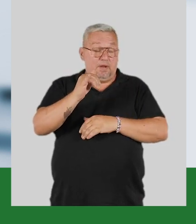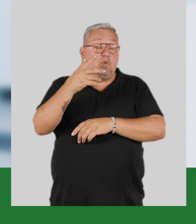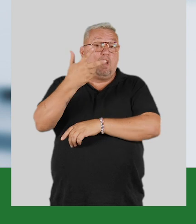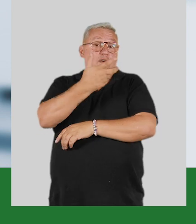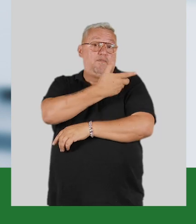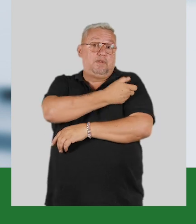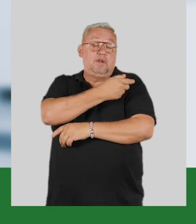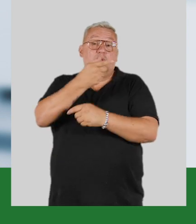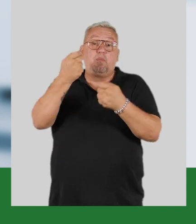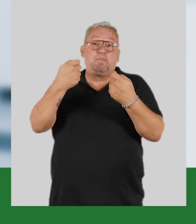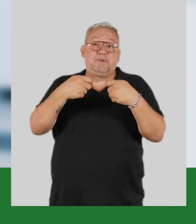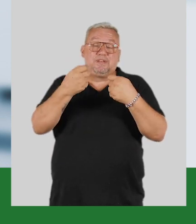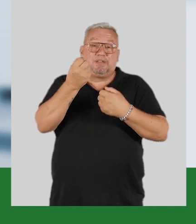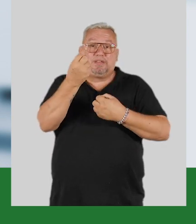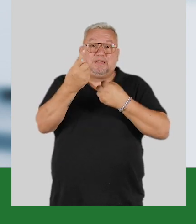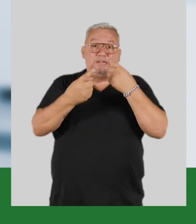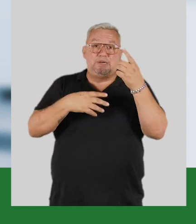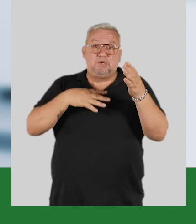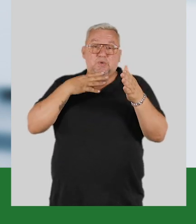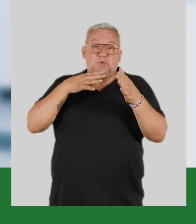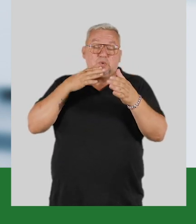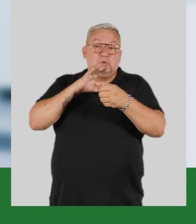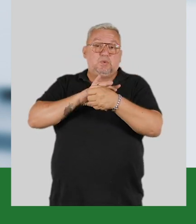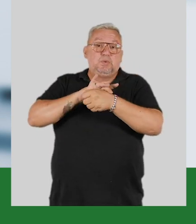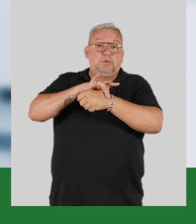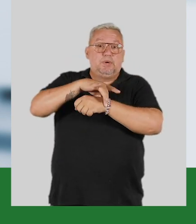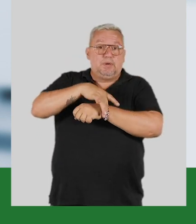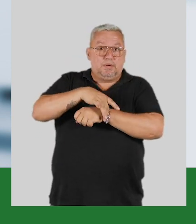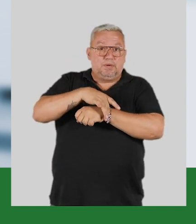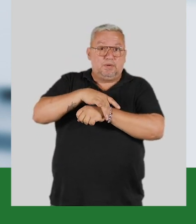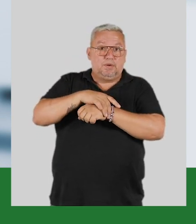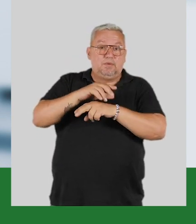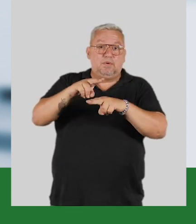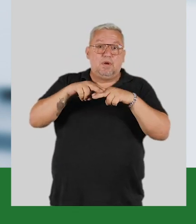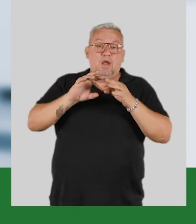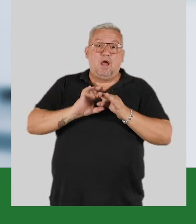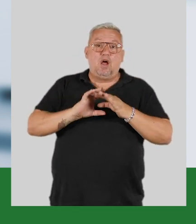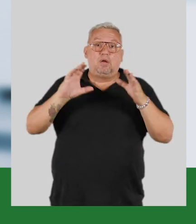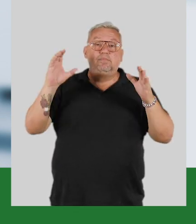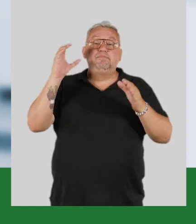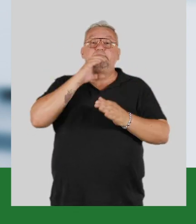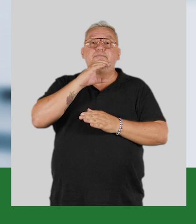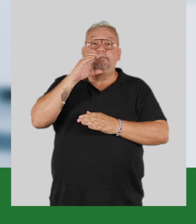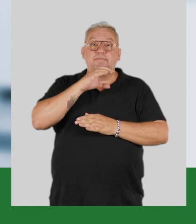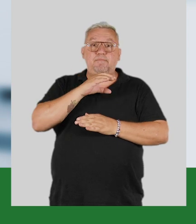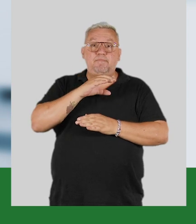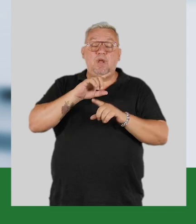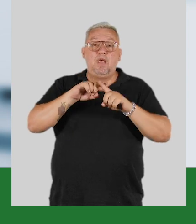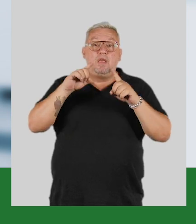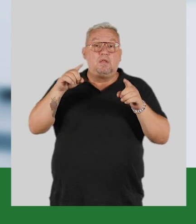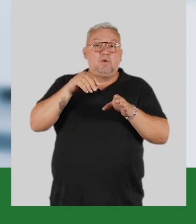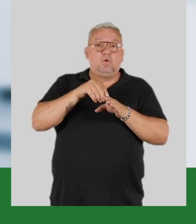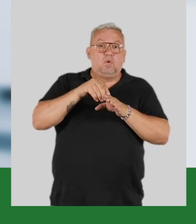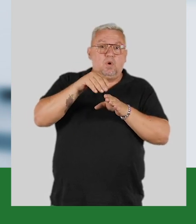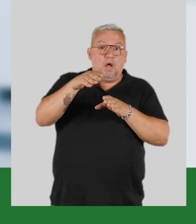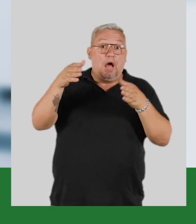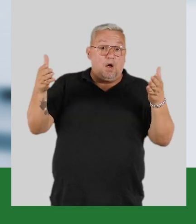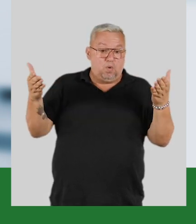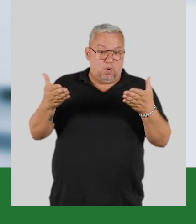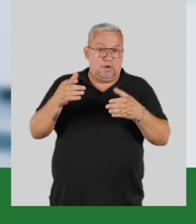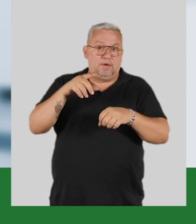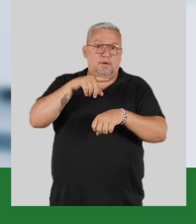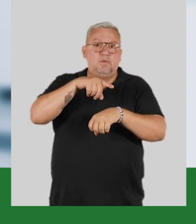ela carece ainda de algum conhecimento de segurança por conta da sua aprovação emergencial. Então, a recomendação que vale